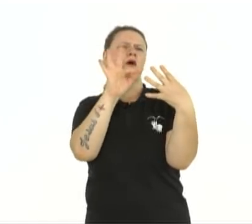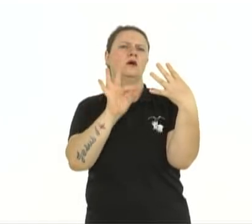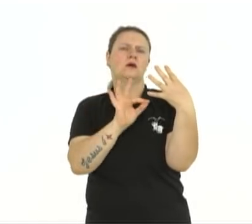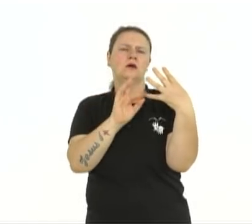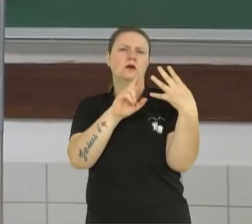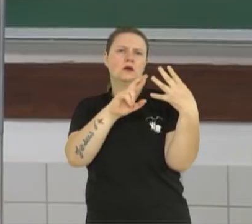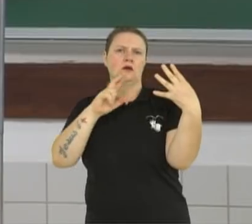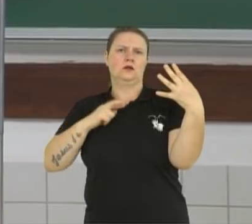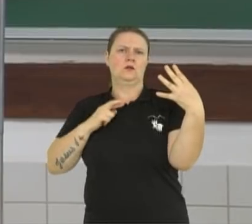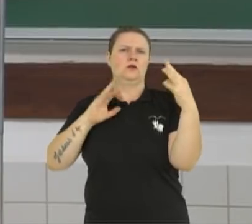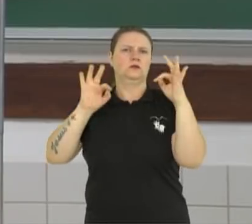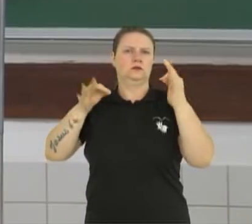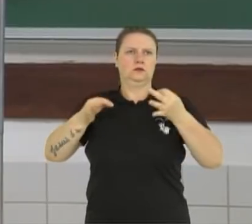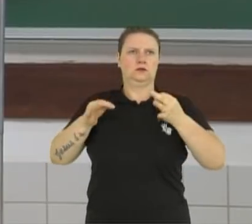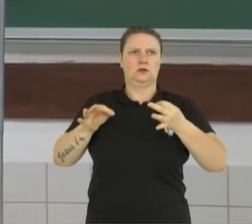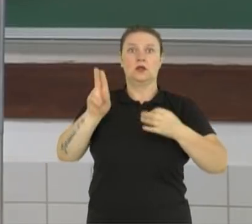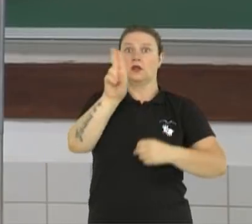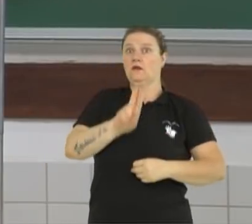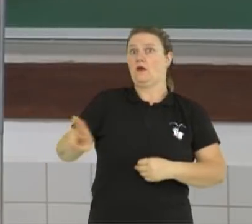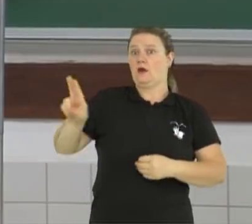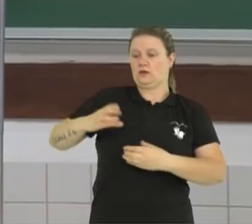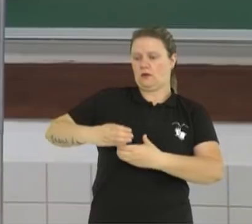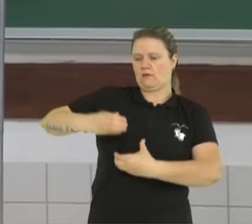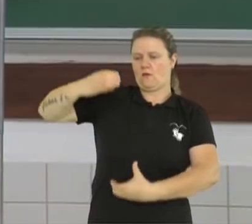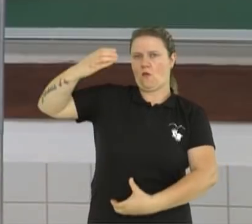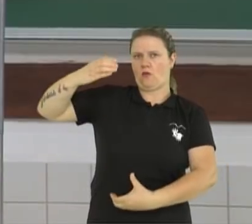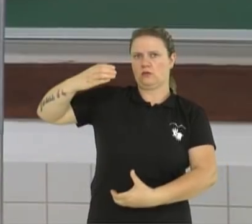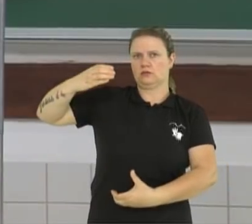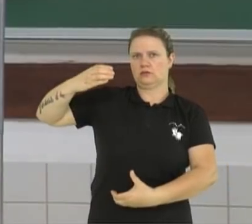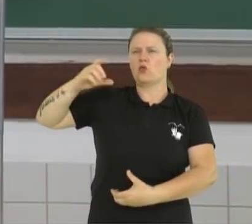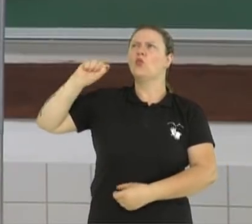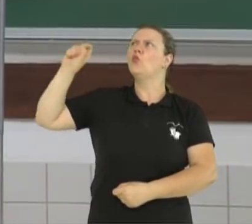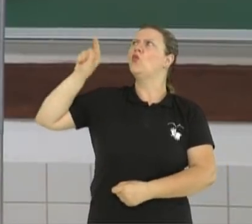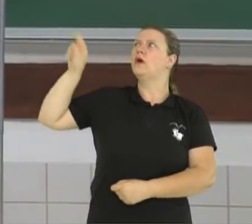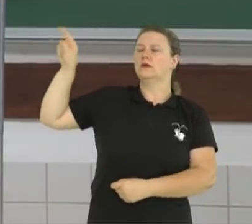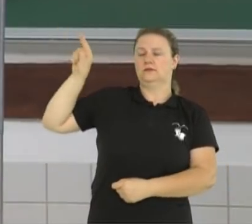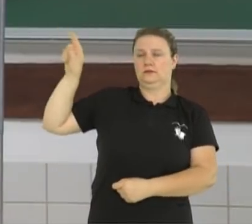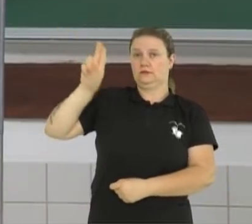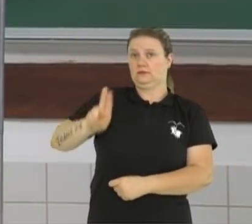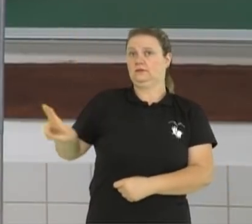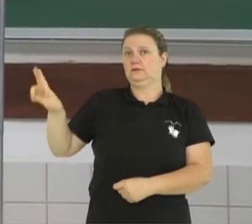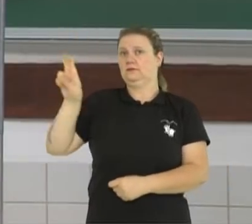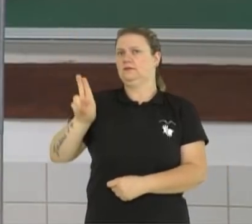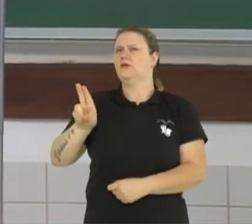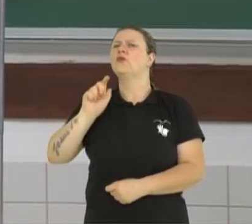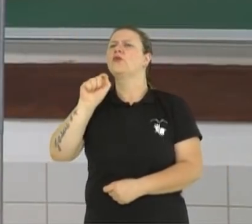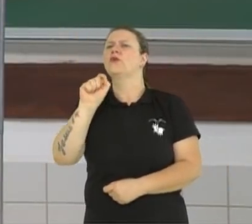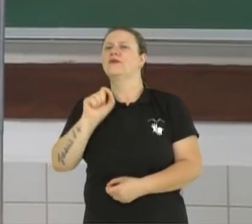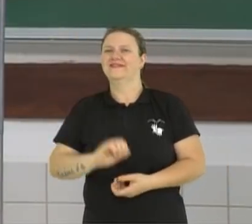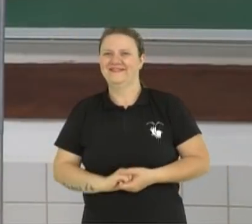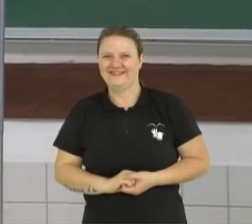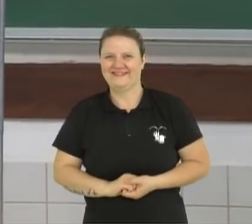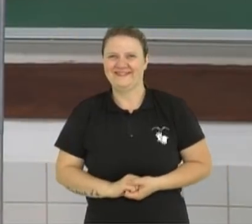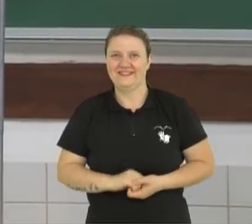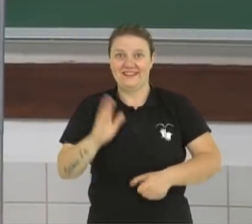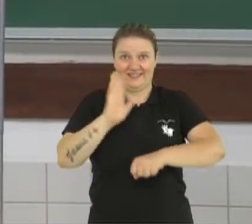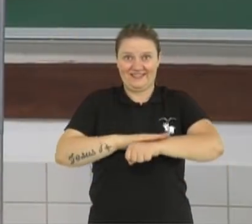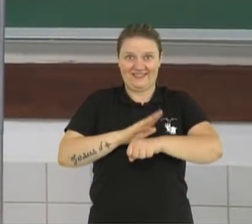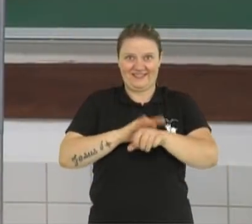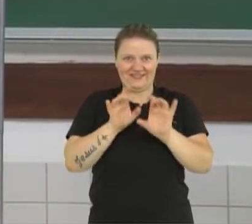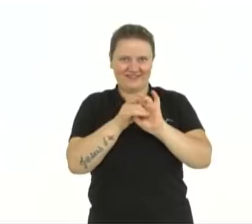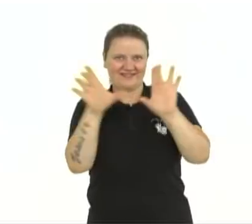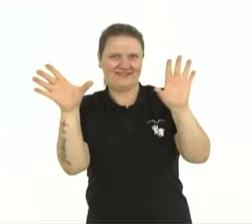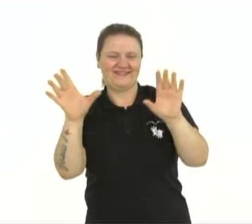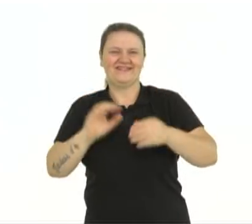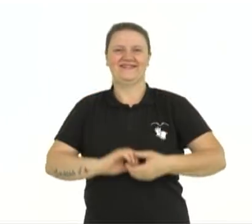motocross e o mergulho? Qual dessas alternativas que utilizam uma prancha? Tempo para vocês